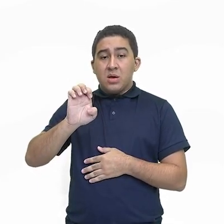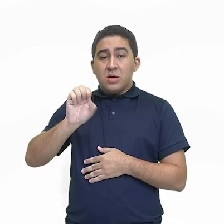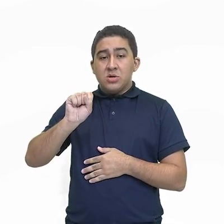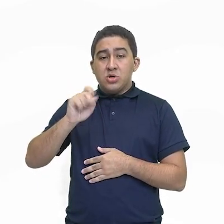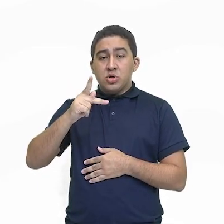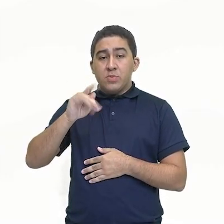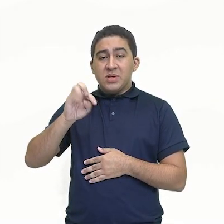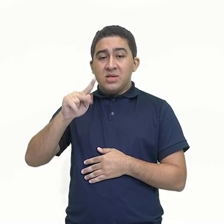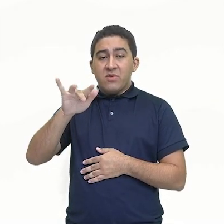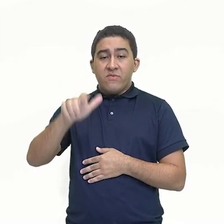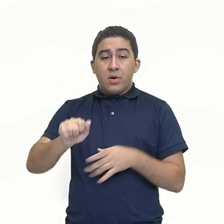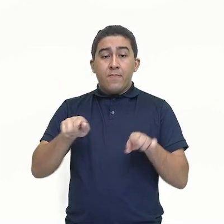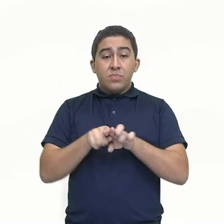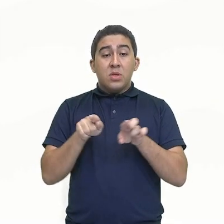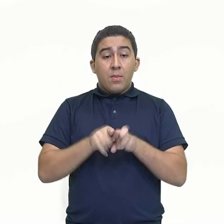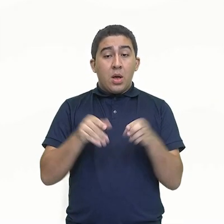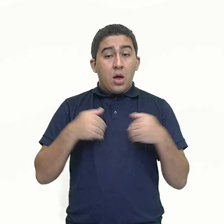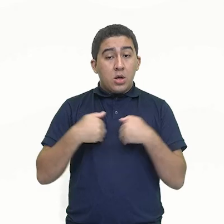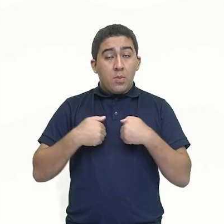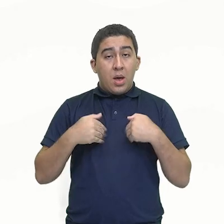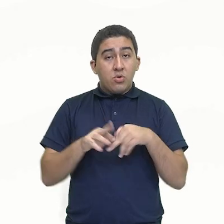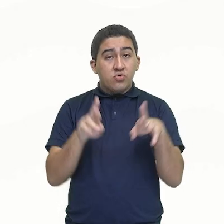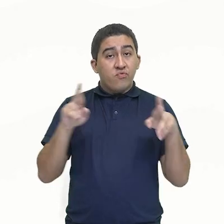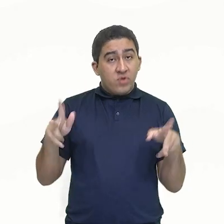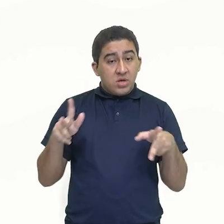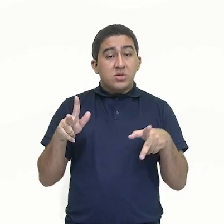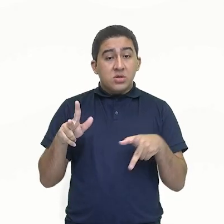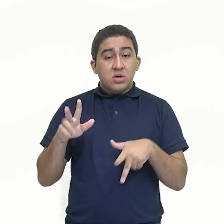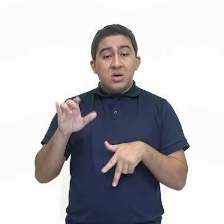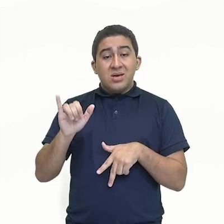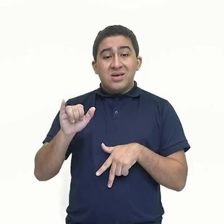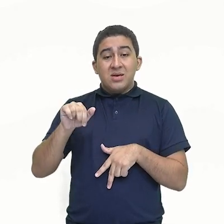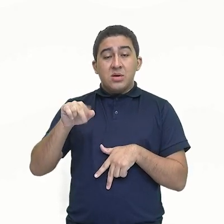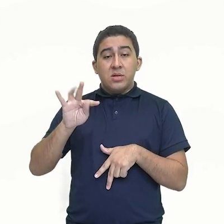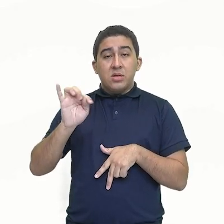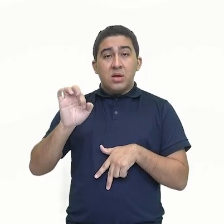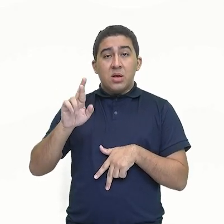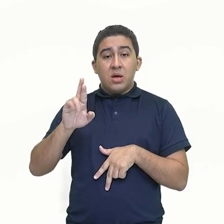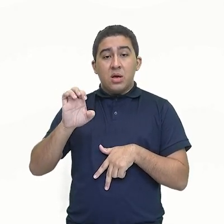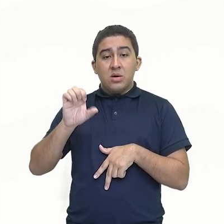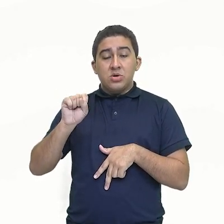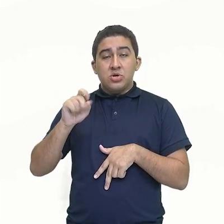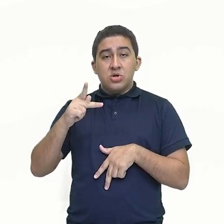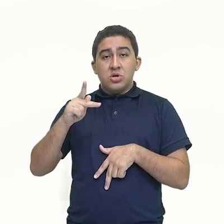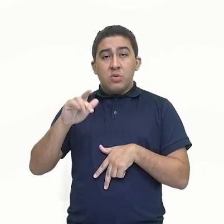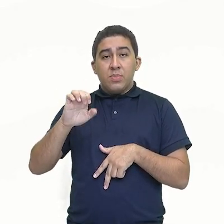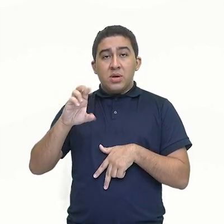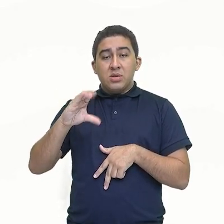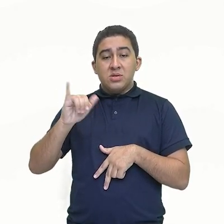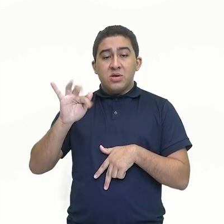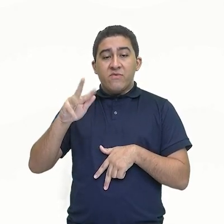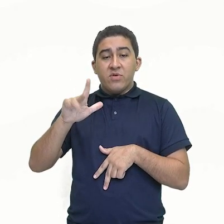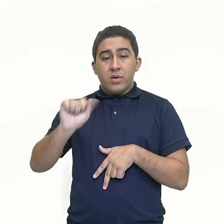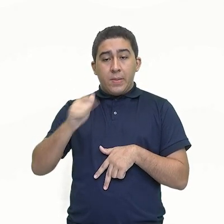intraespecífica, quanto indivíduos de espécies diferentes. E aí,